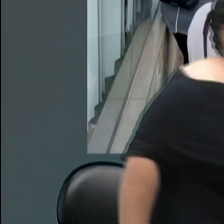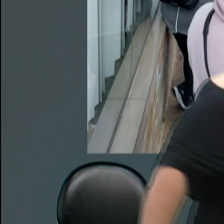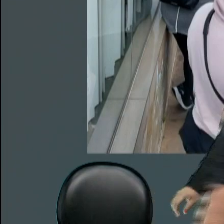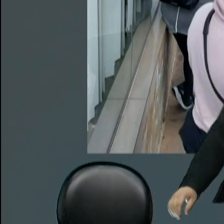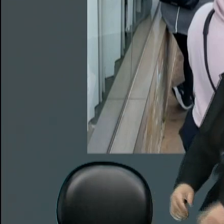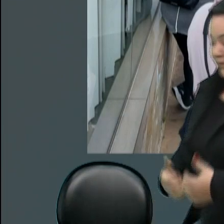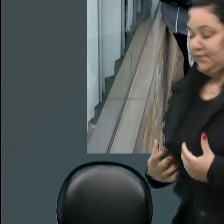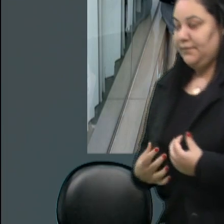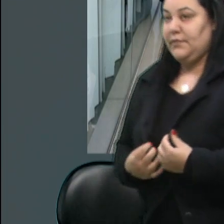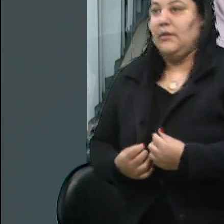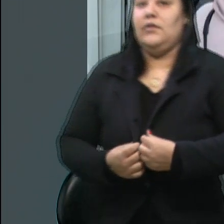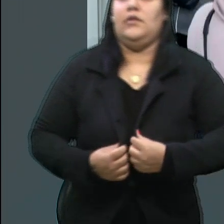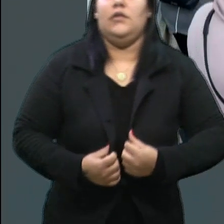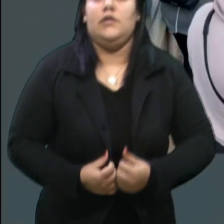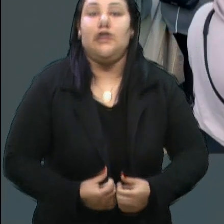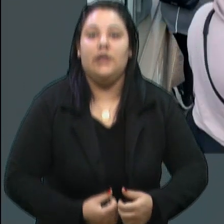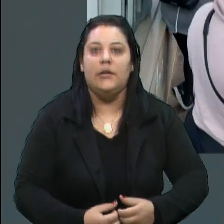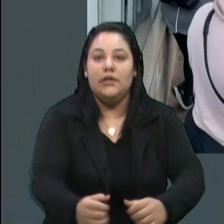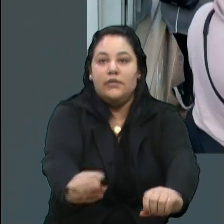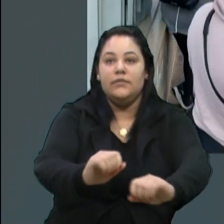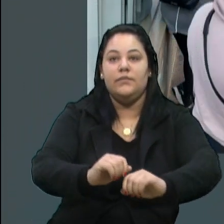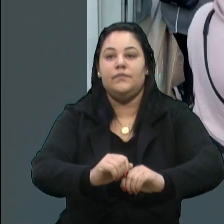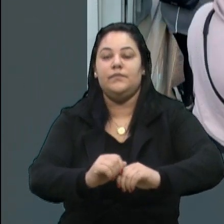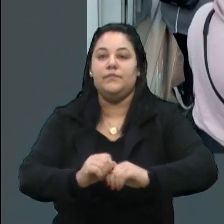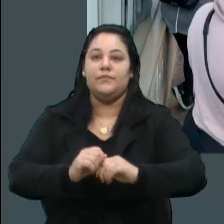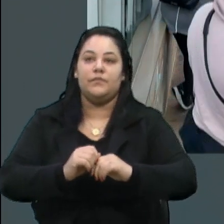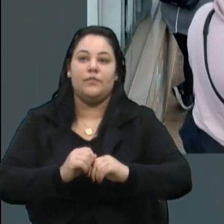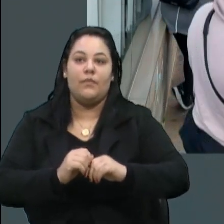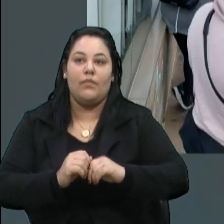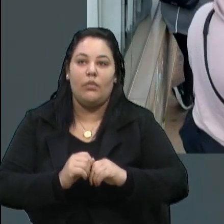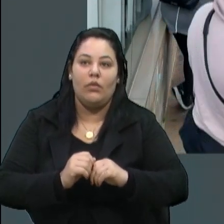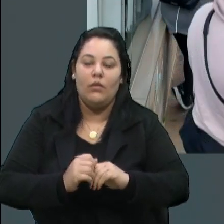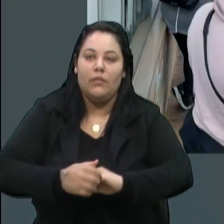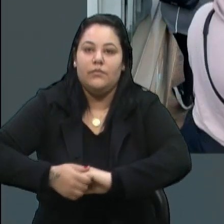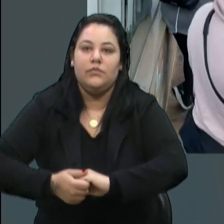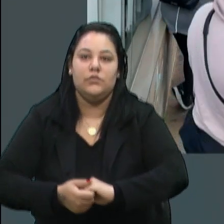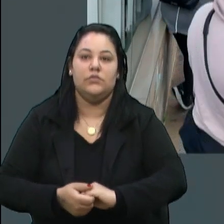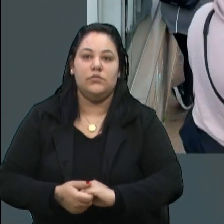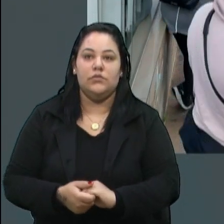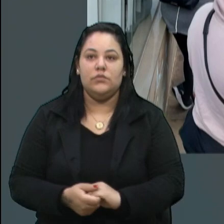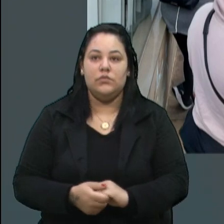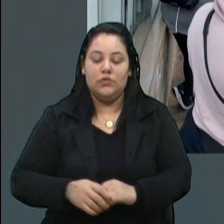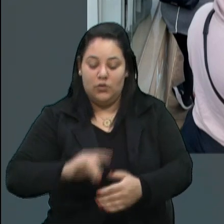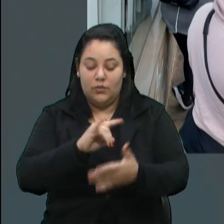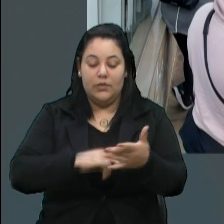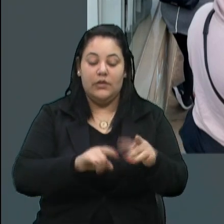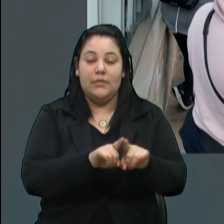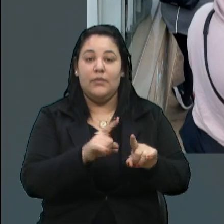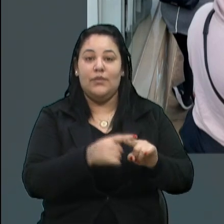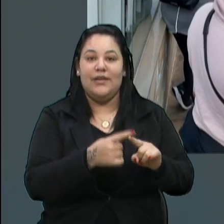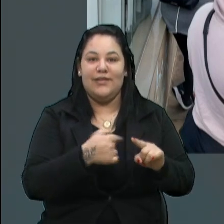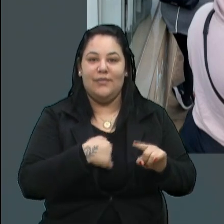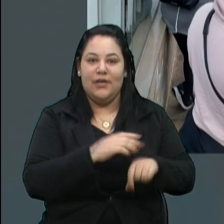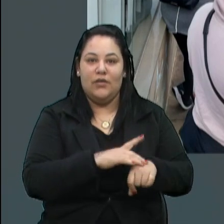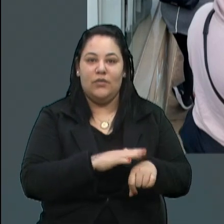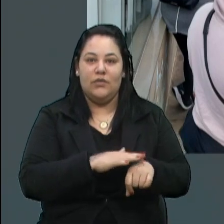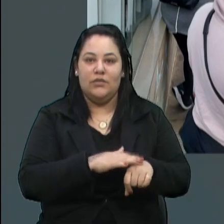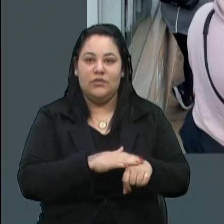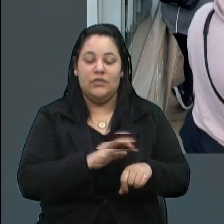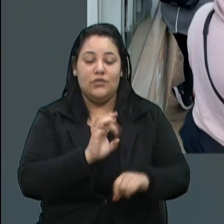ó porque eu preciso de receita porque eu tomo medicamento uso contínuo por causa da da minha doença que não tem cura só